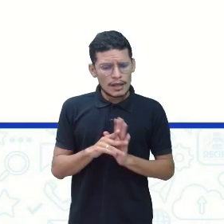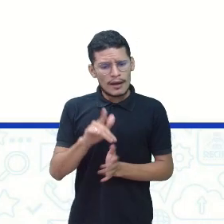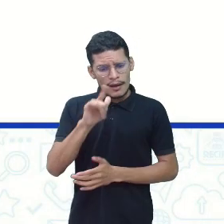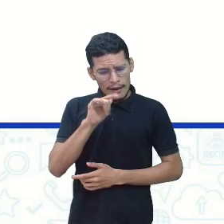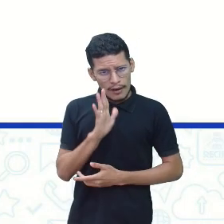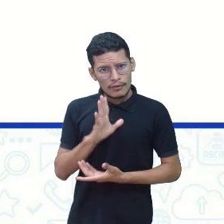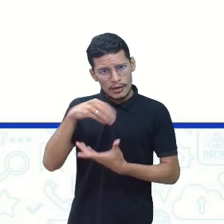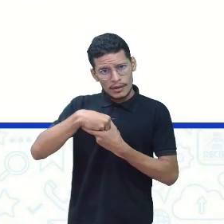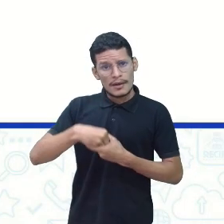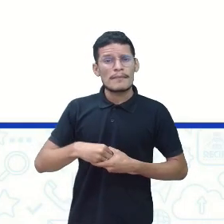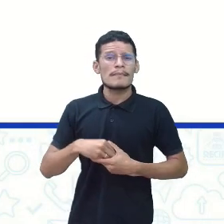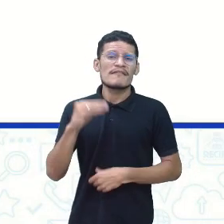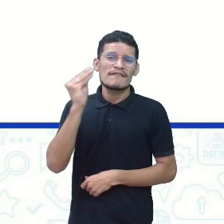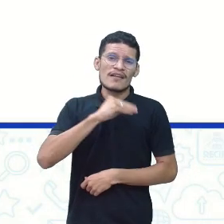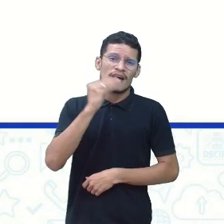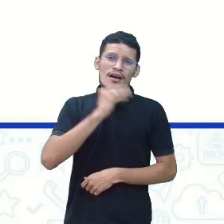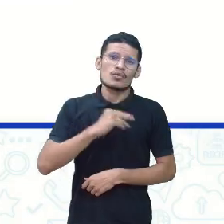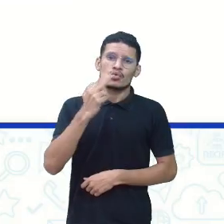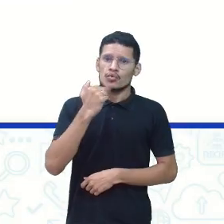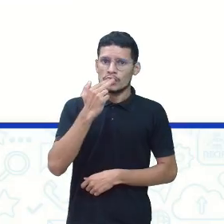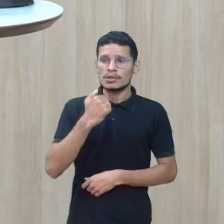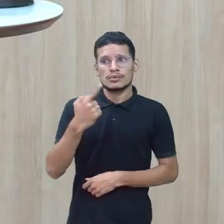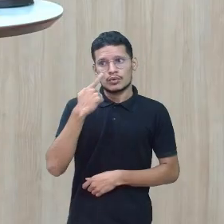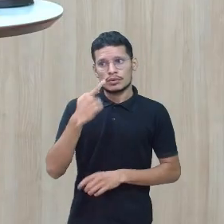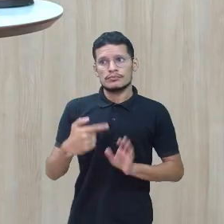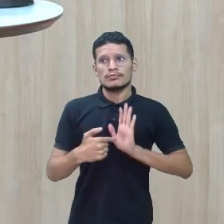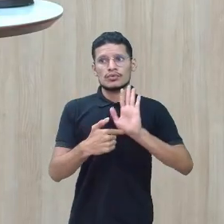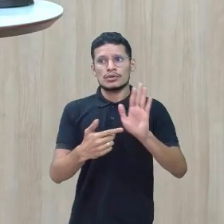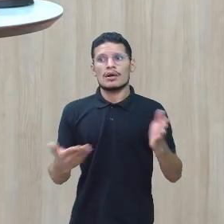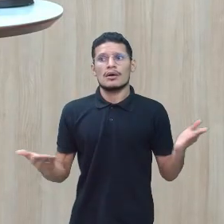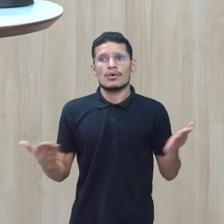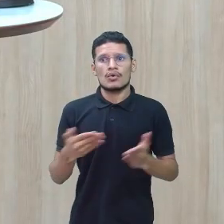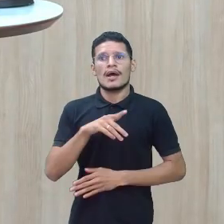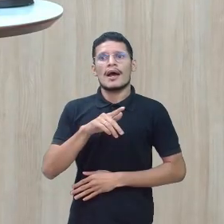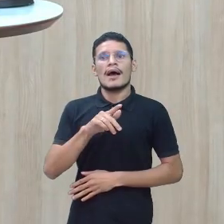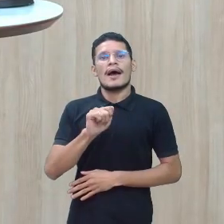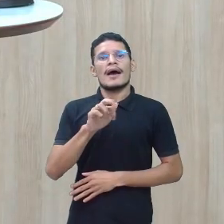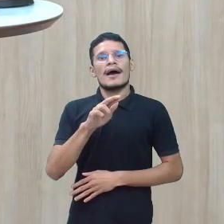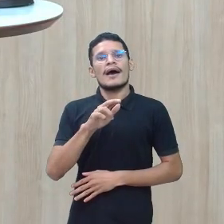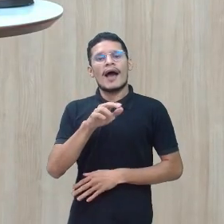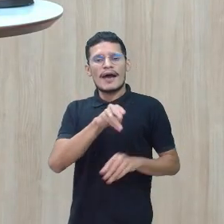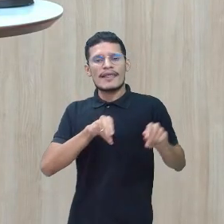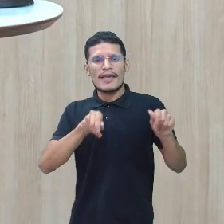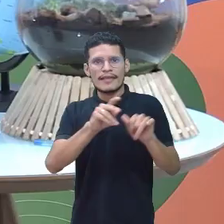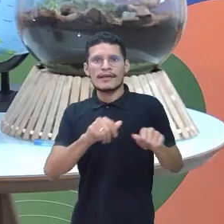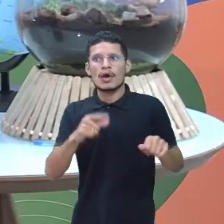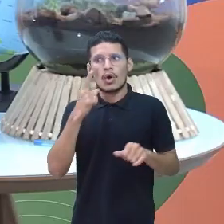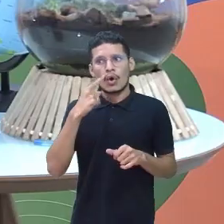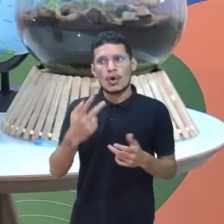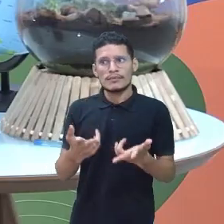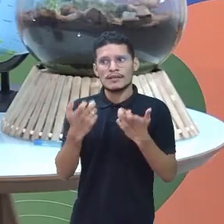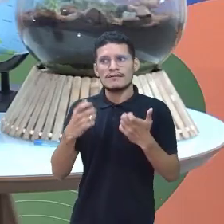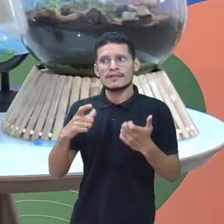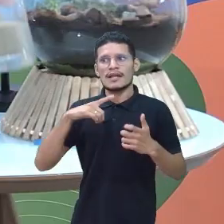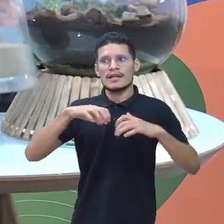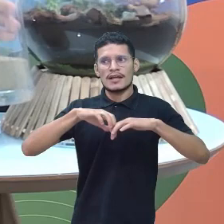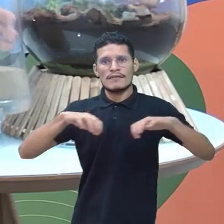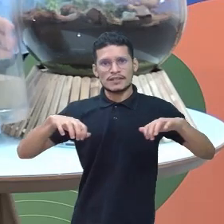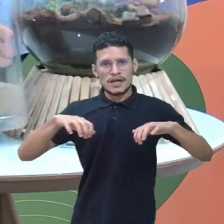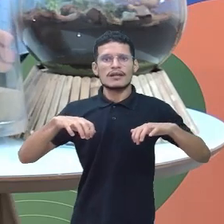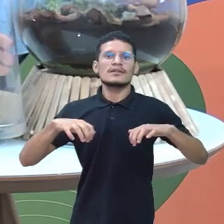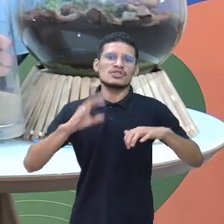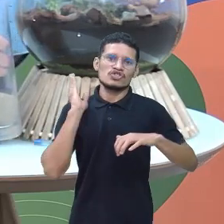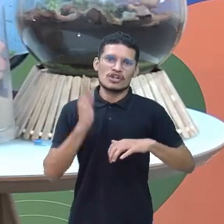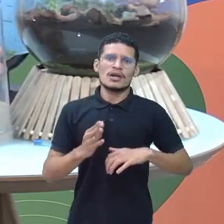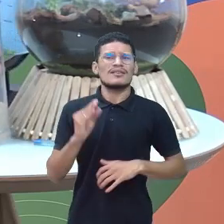e pobre em nutrientes. Eu trouxe aqui para vocês, né, a areia. Observe que as partículas estão bem afastadas. É